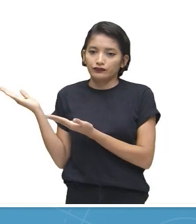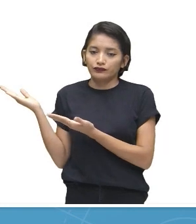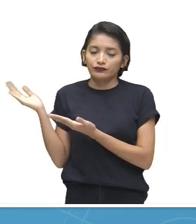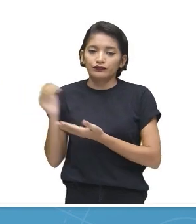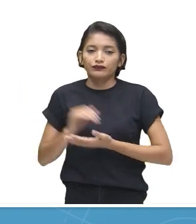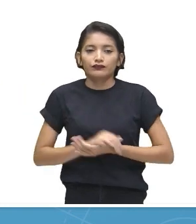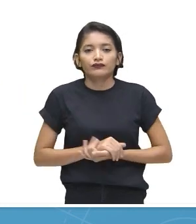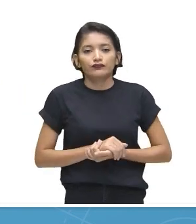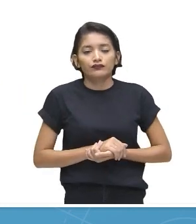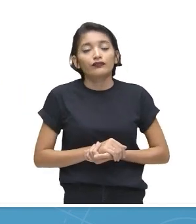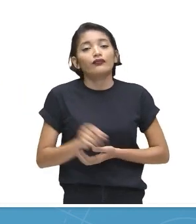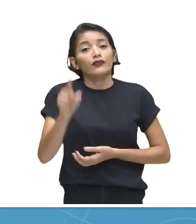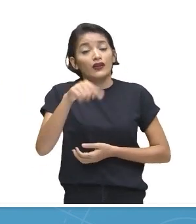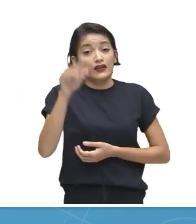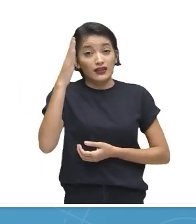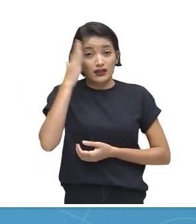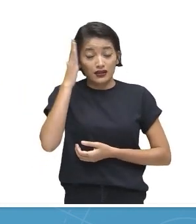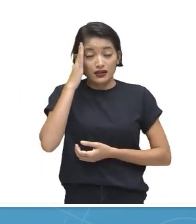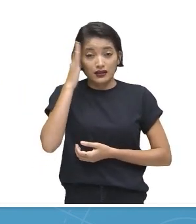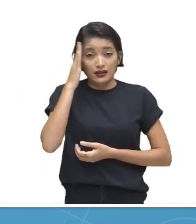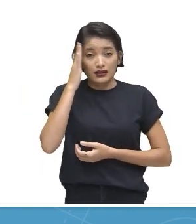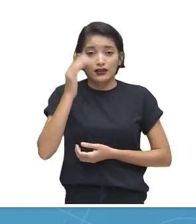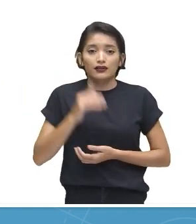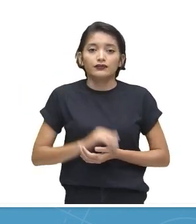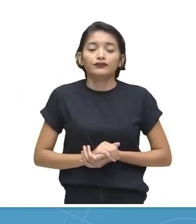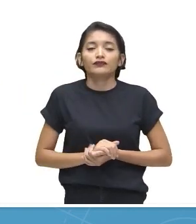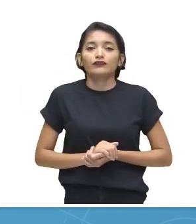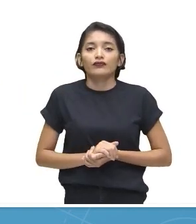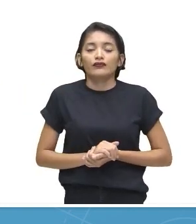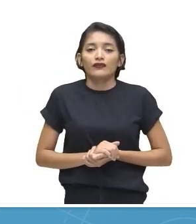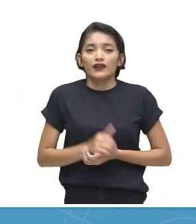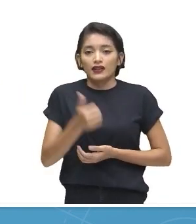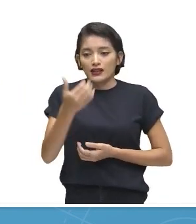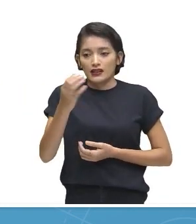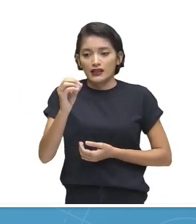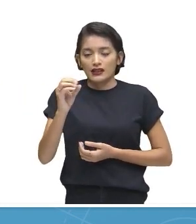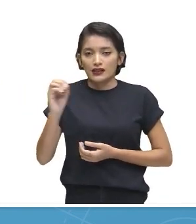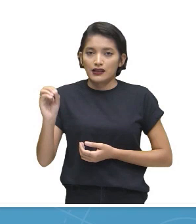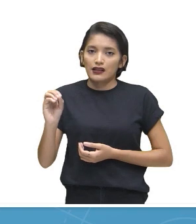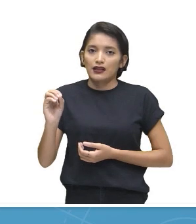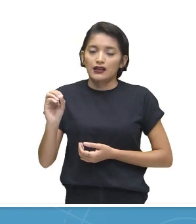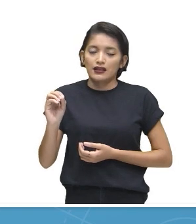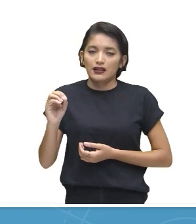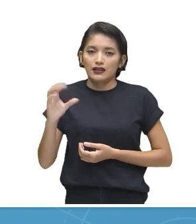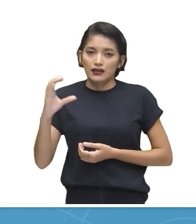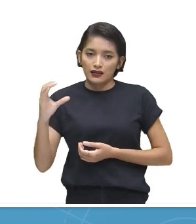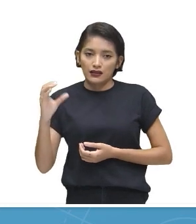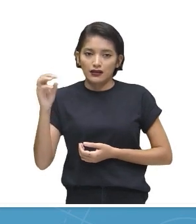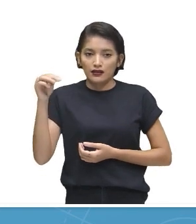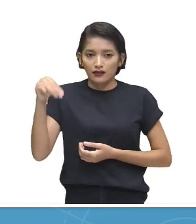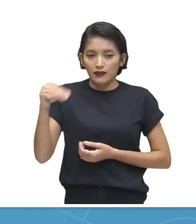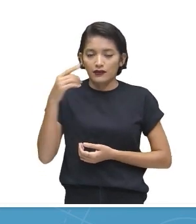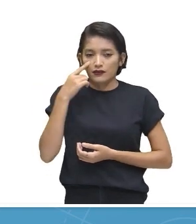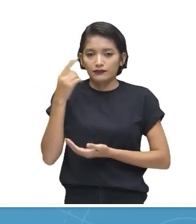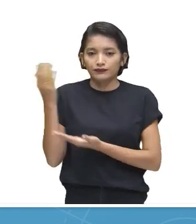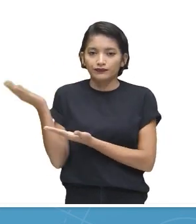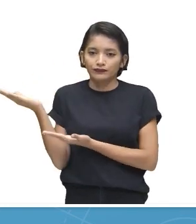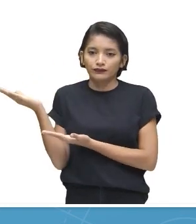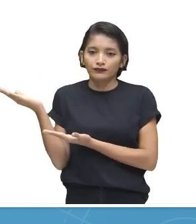tem aí, você já sabe que 100 centímetros, né, vamos fazer aqui, ó. Se 100